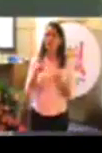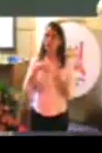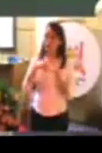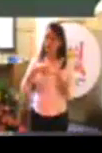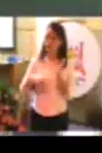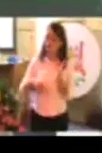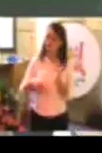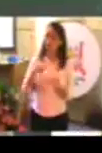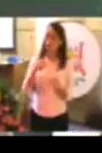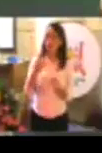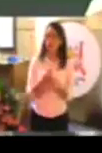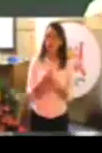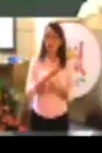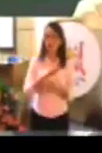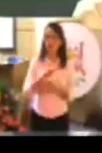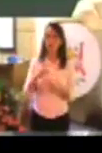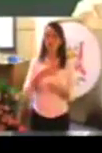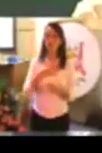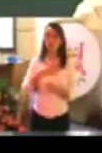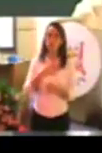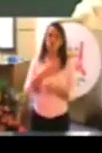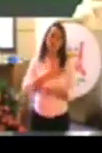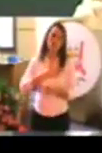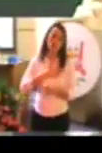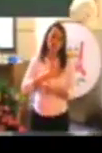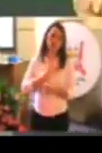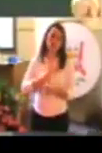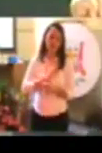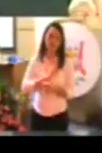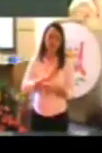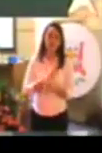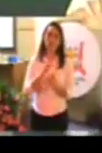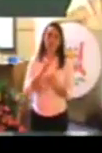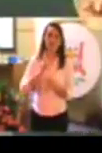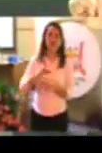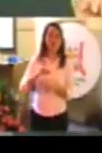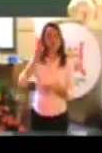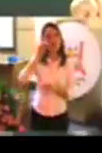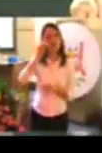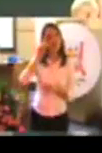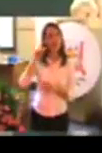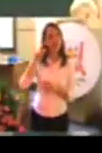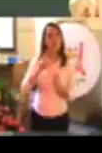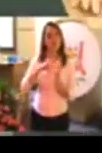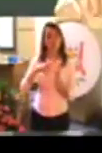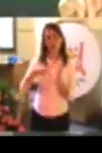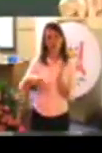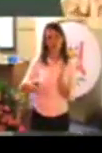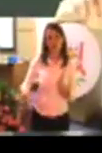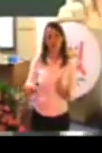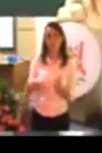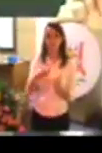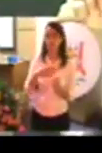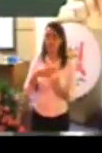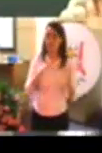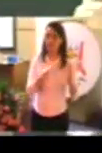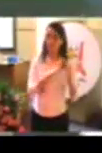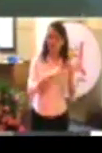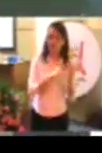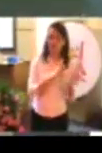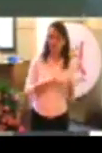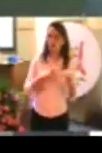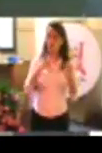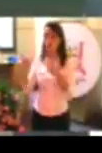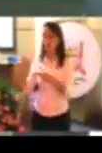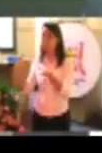poema um verso que eu guardo comigo e repito ele todos os dias, quando eu saio de minha casa para o